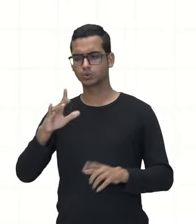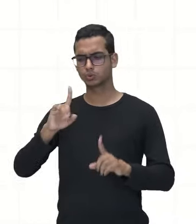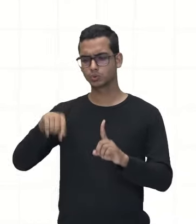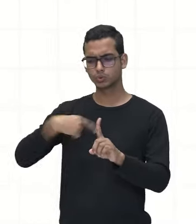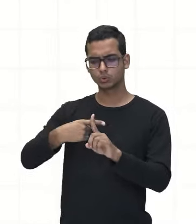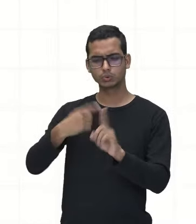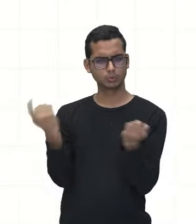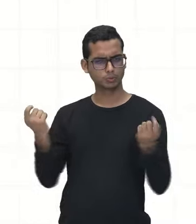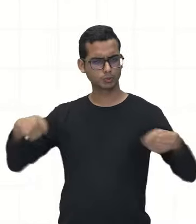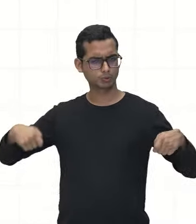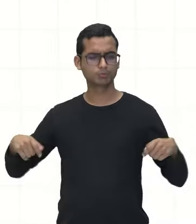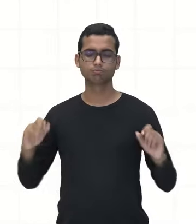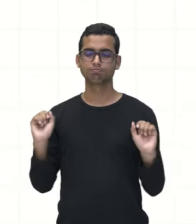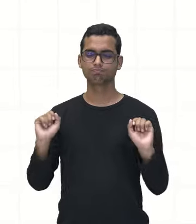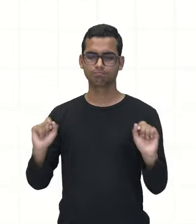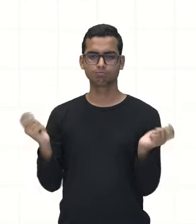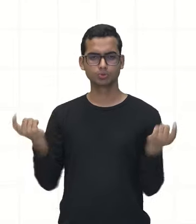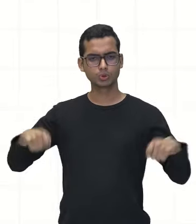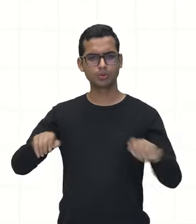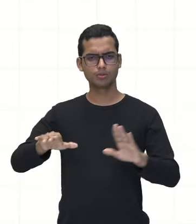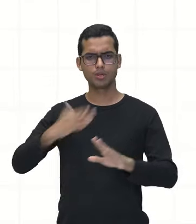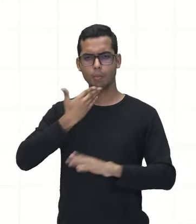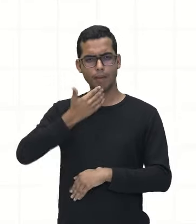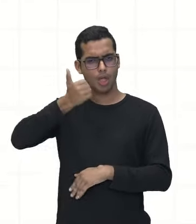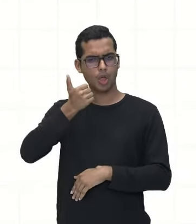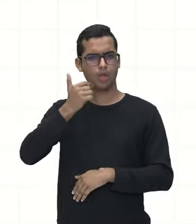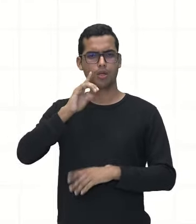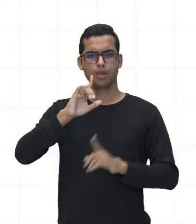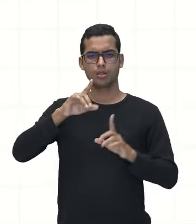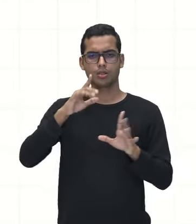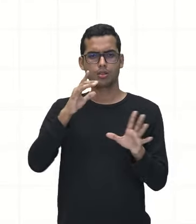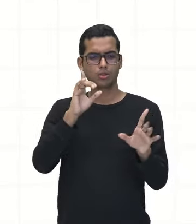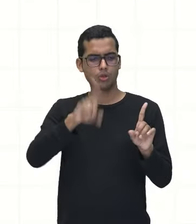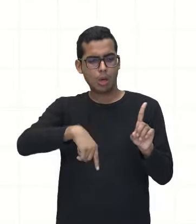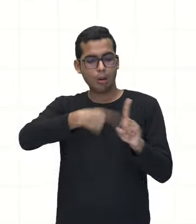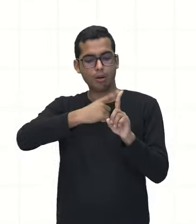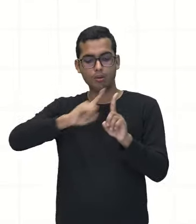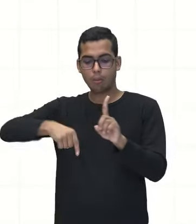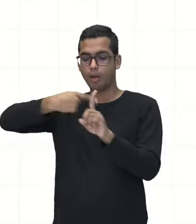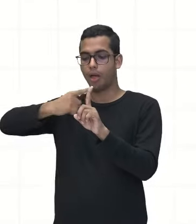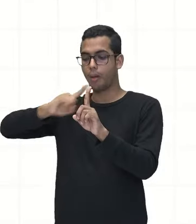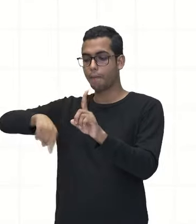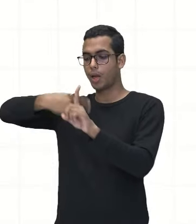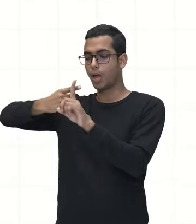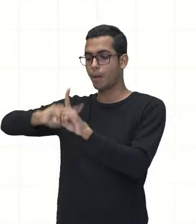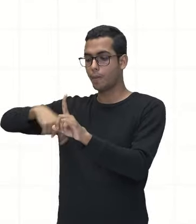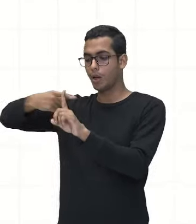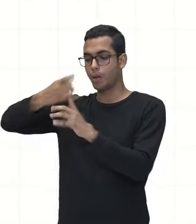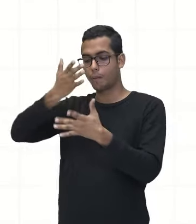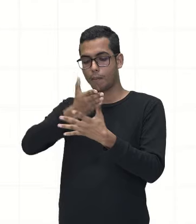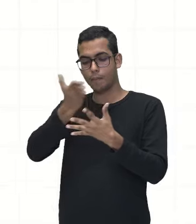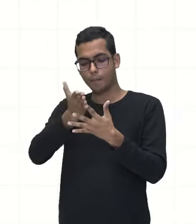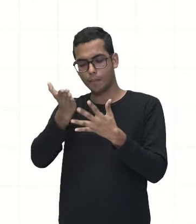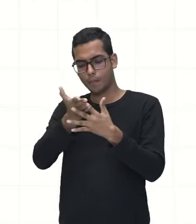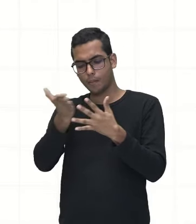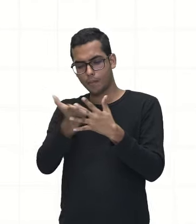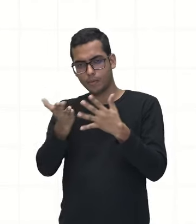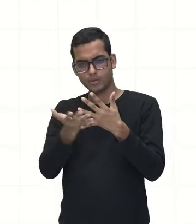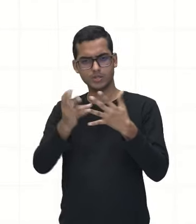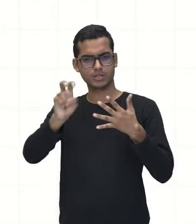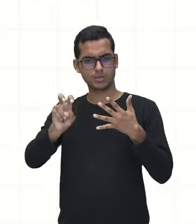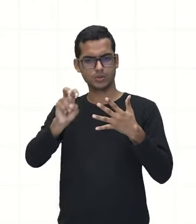Até dá. Mas é o melhor caminho fazer a soma das 5 parcelas de